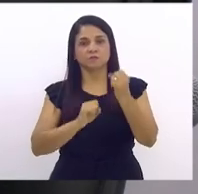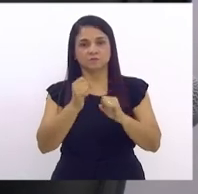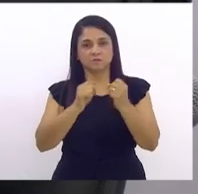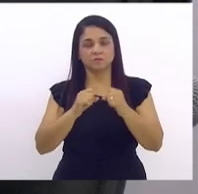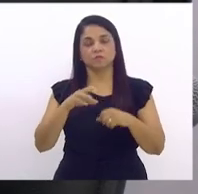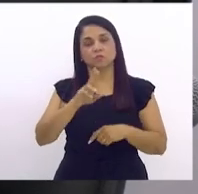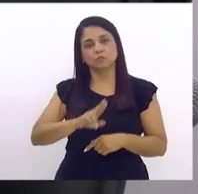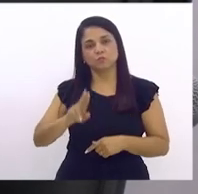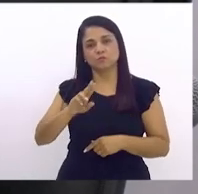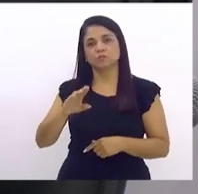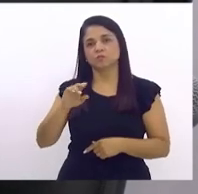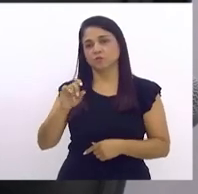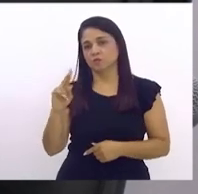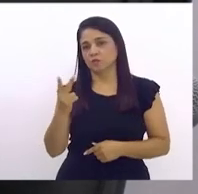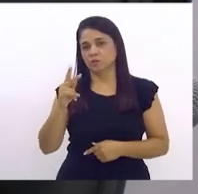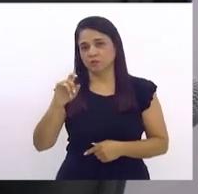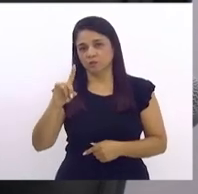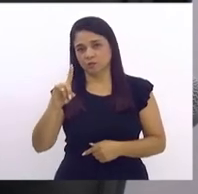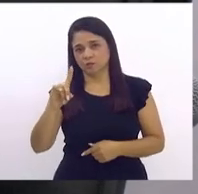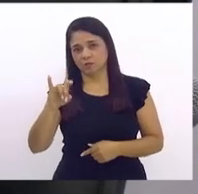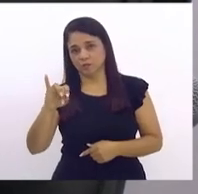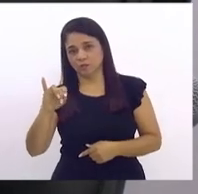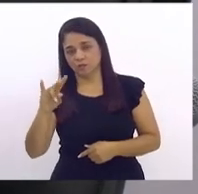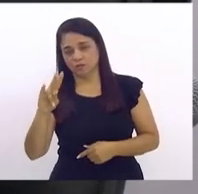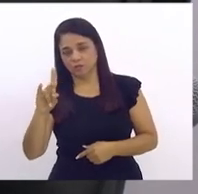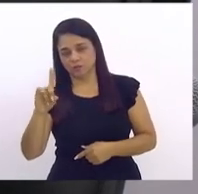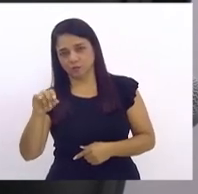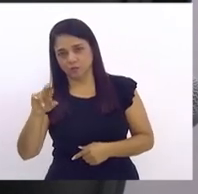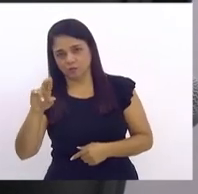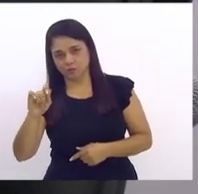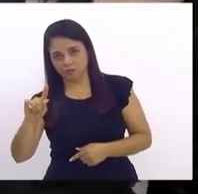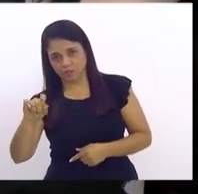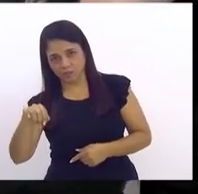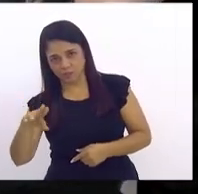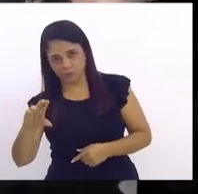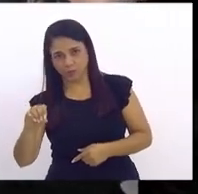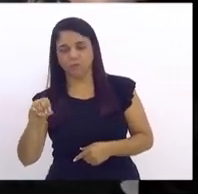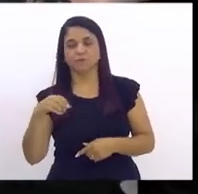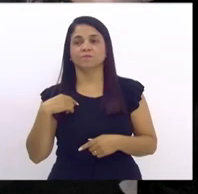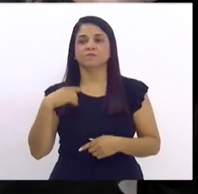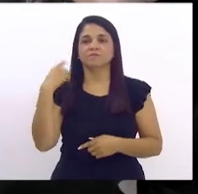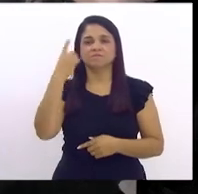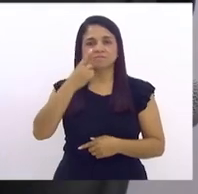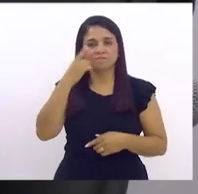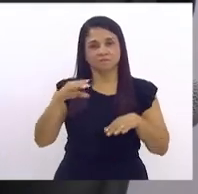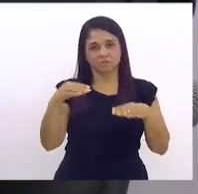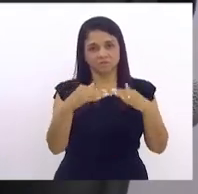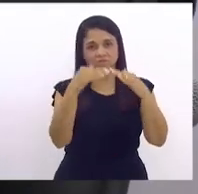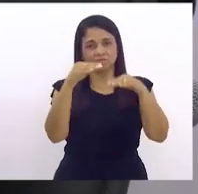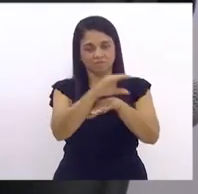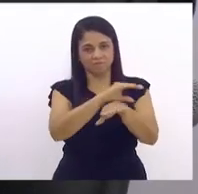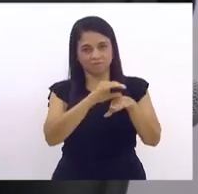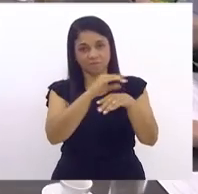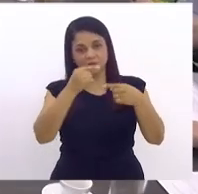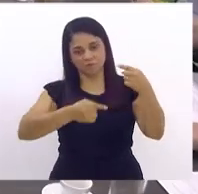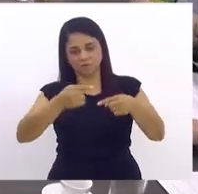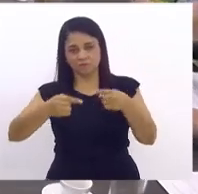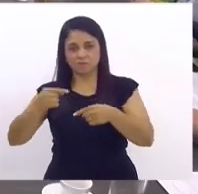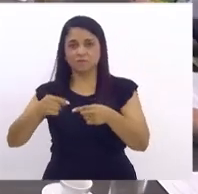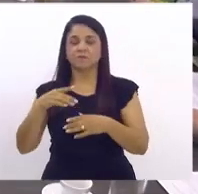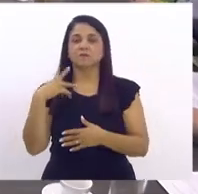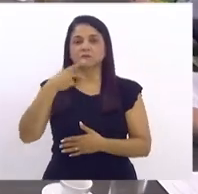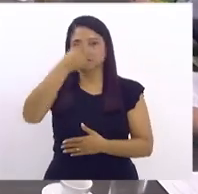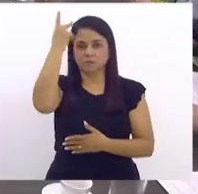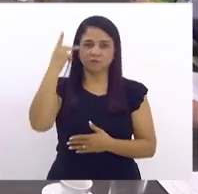Hidrogênio no Estado do Rio de Janeiro e da Outras Providências. Deputada Verônica Lima. Pela constitucionalidade. Em discussão. Senhor presidente. Para discutir, deputado Luiz